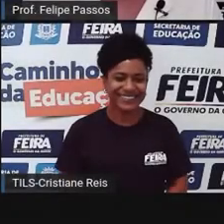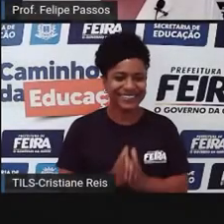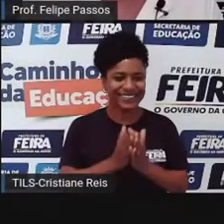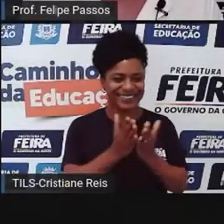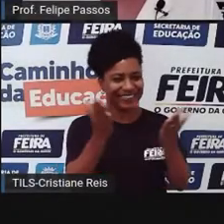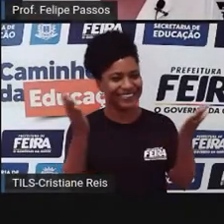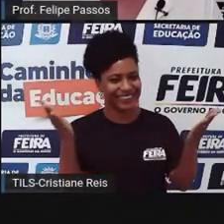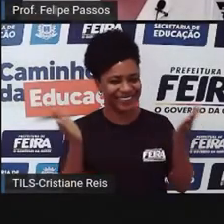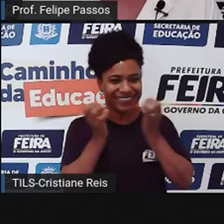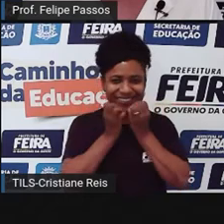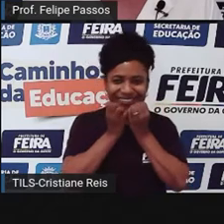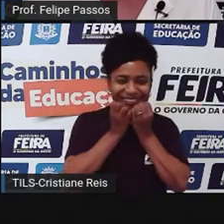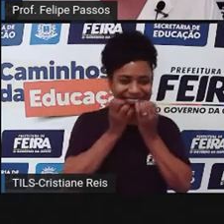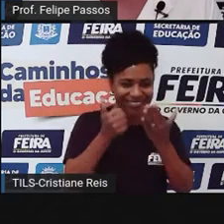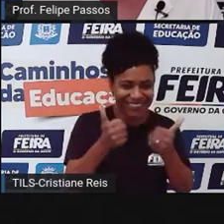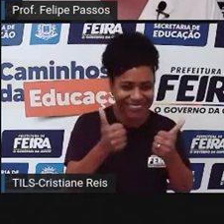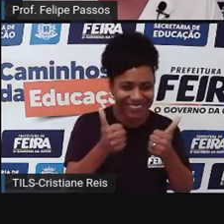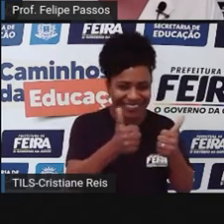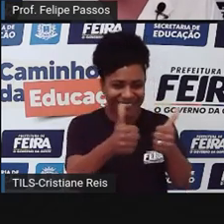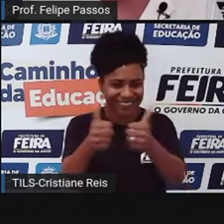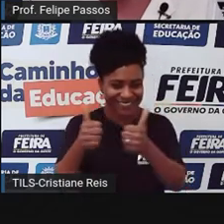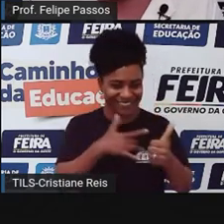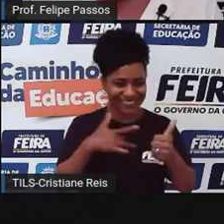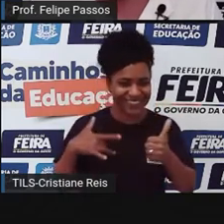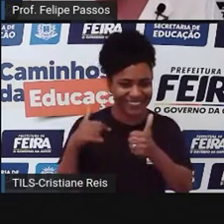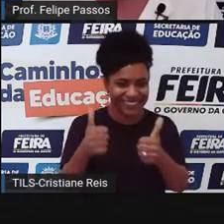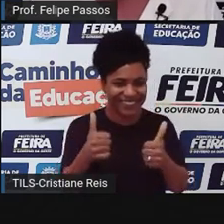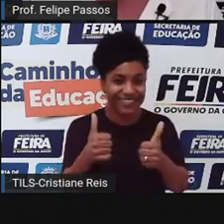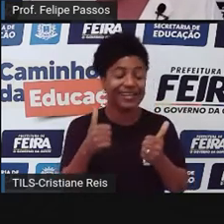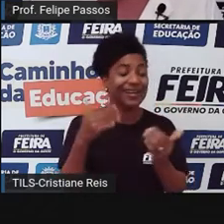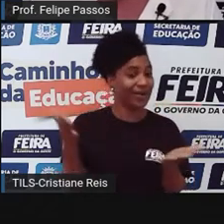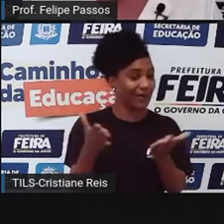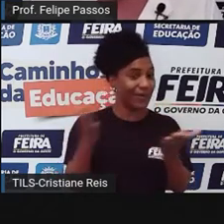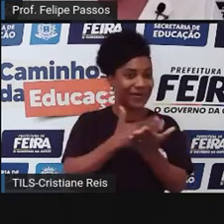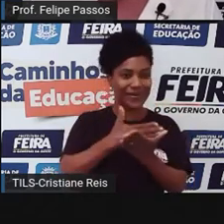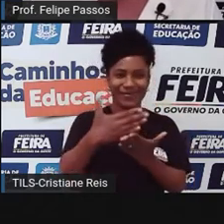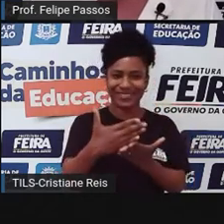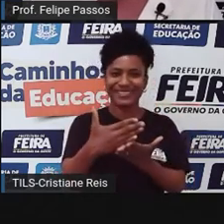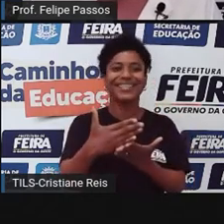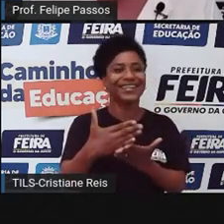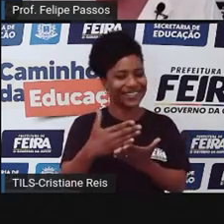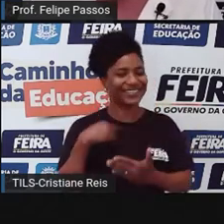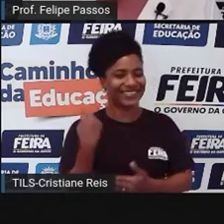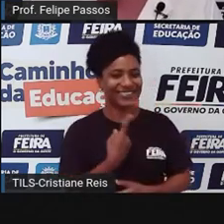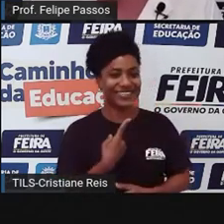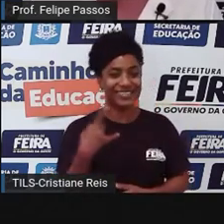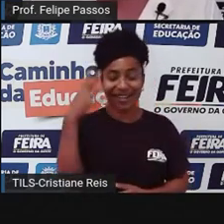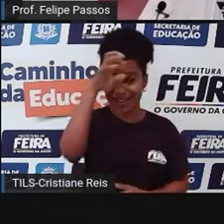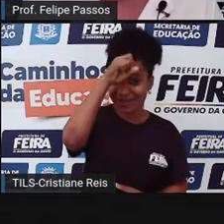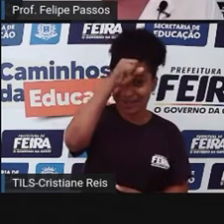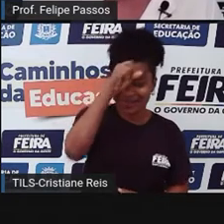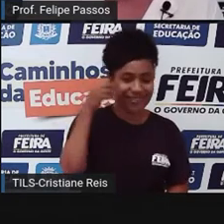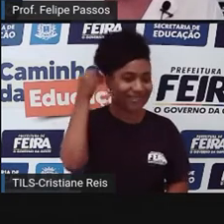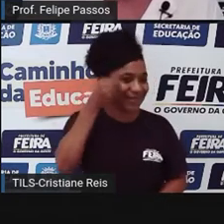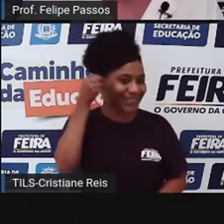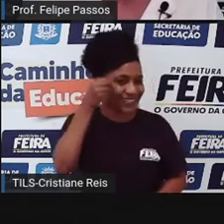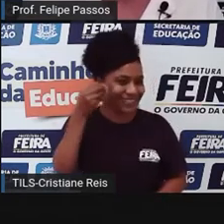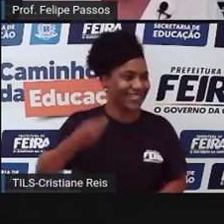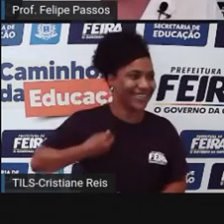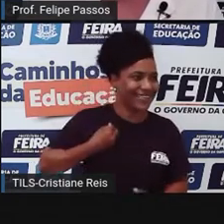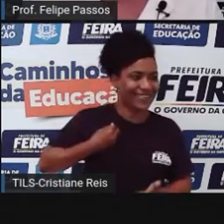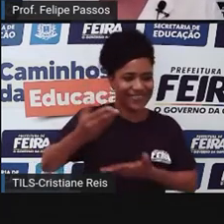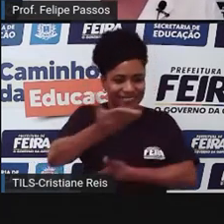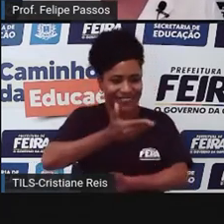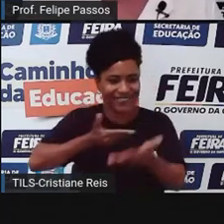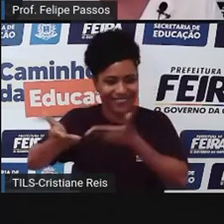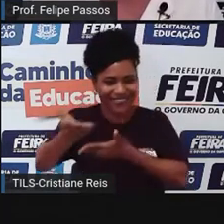Oi, gente, tudo bem com vocês? Estamos começando aqui mais um momento Saberes e Viveres. Meu nome é Felipe